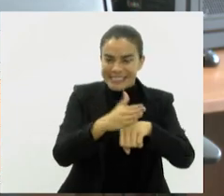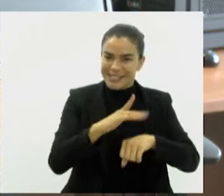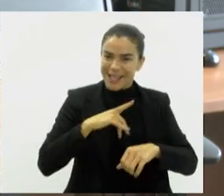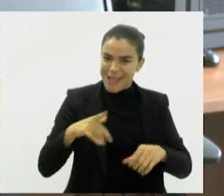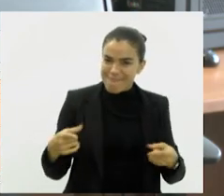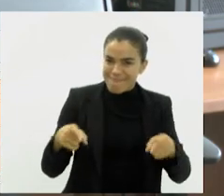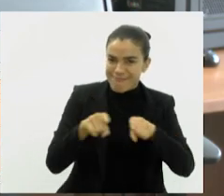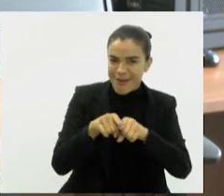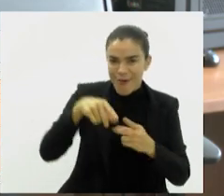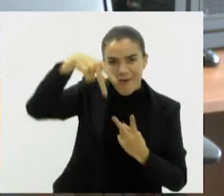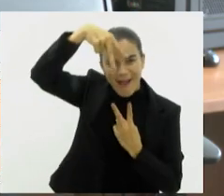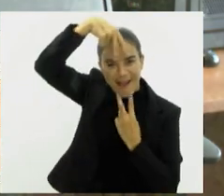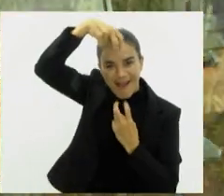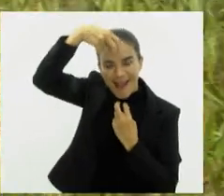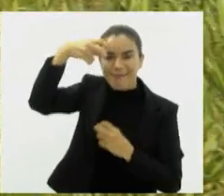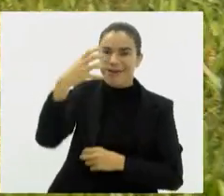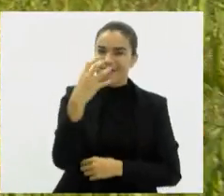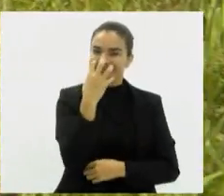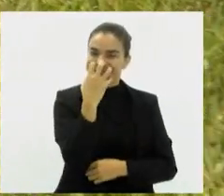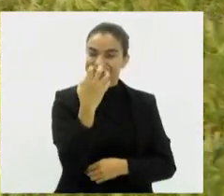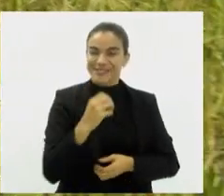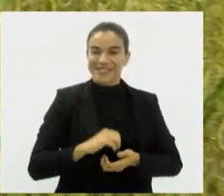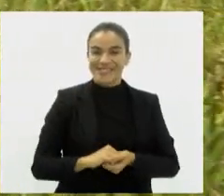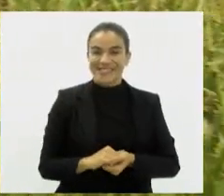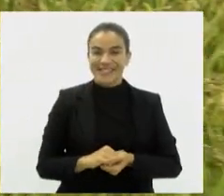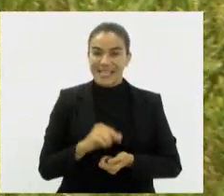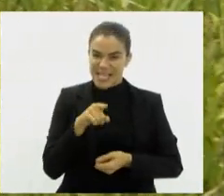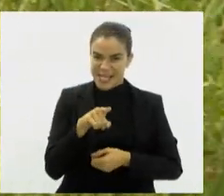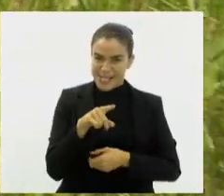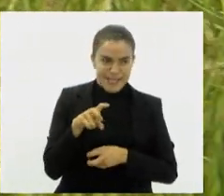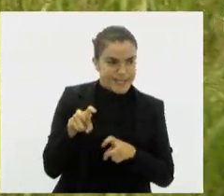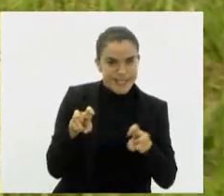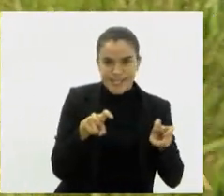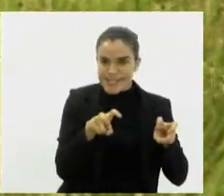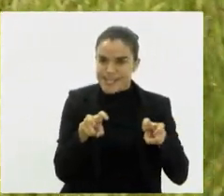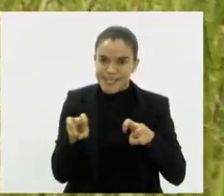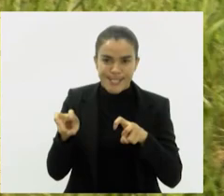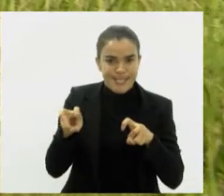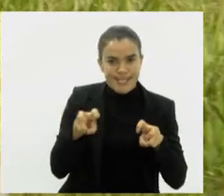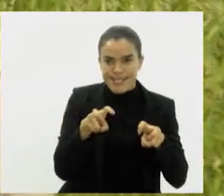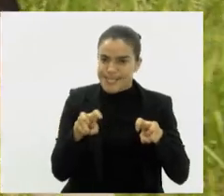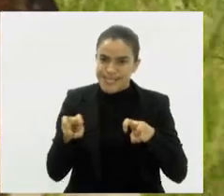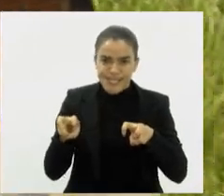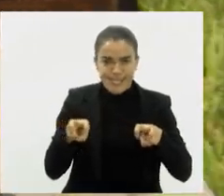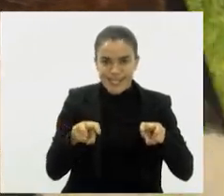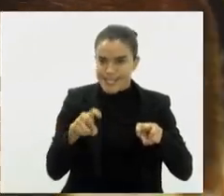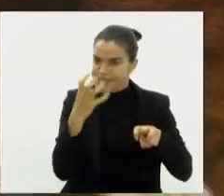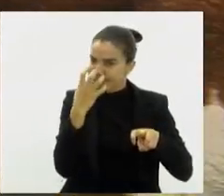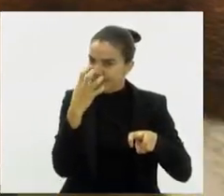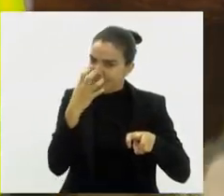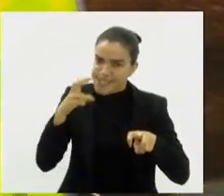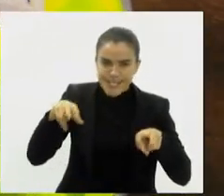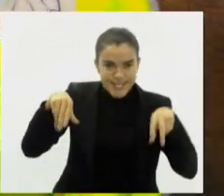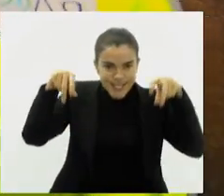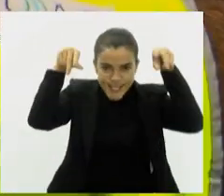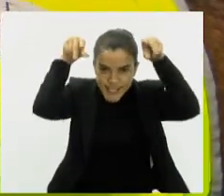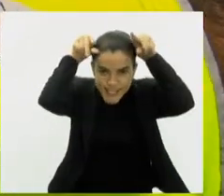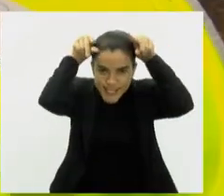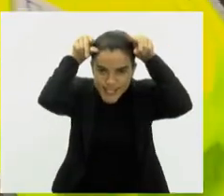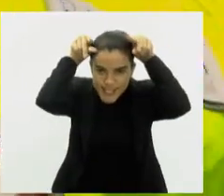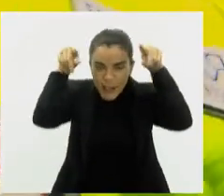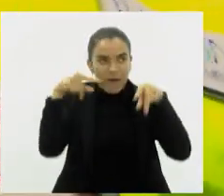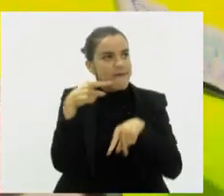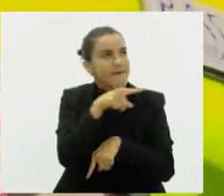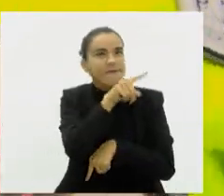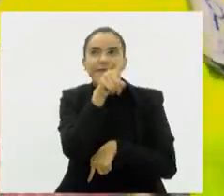cabra e um cachorro. Ele é arisco e está sempre antenado com a aproximação de aves que possam ameaçar os voos